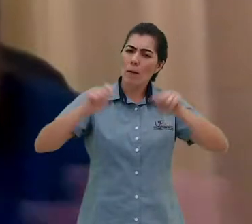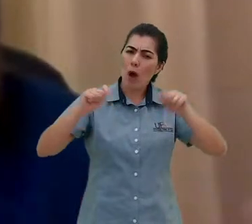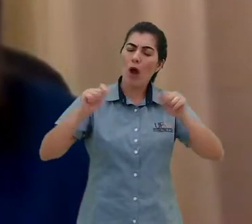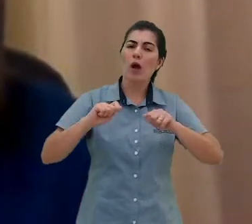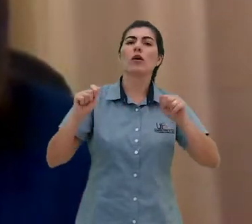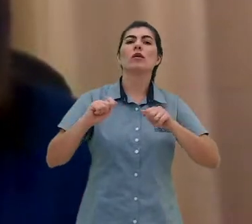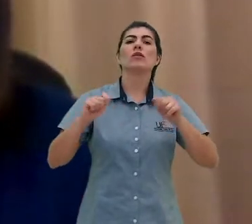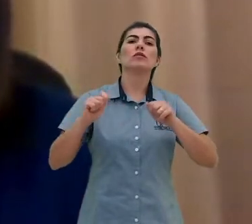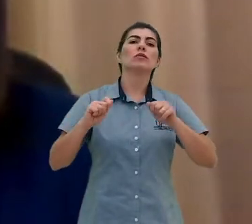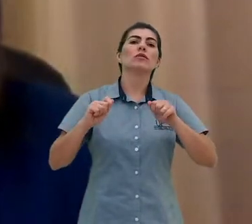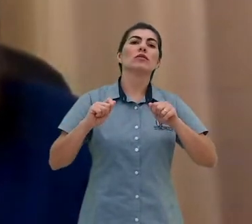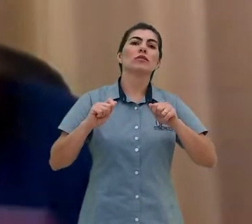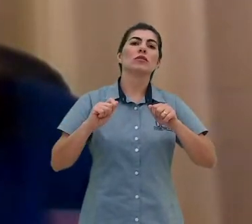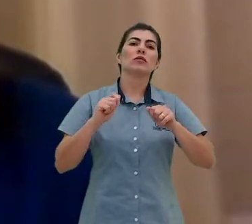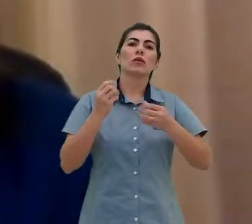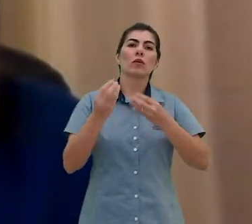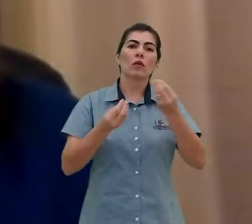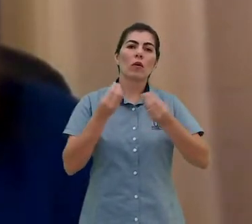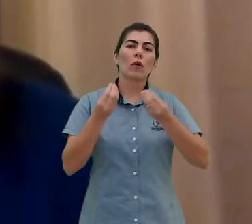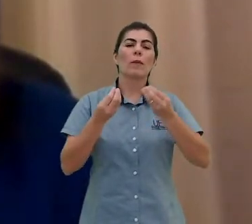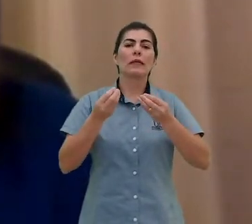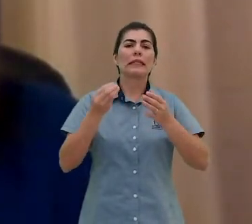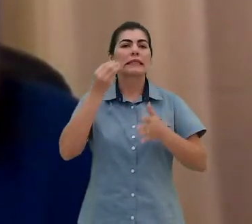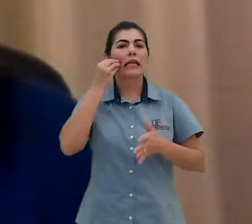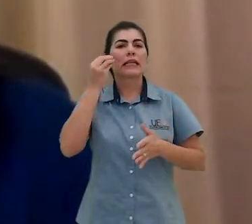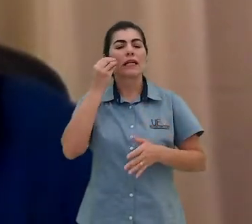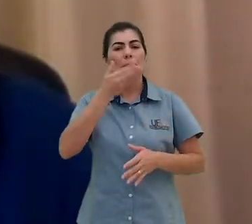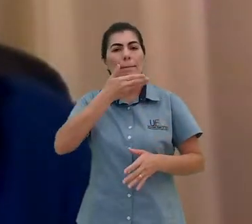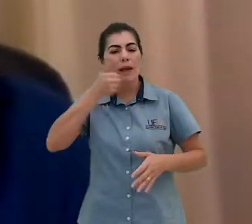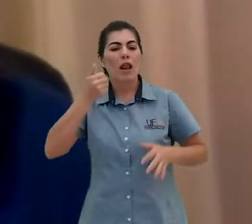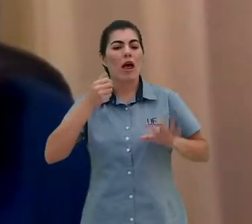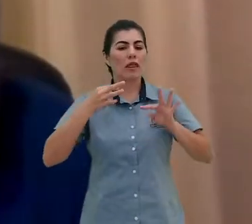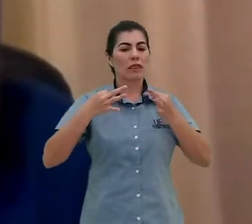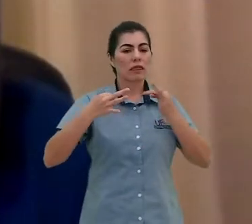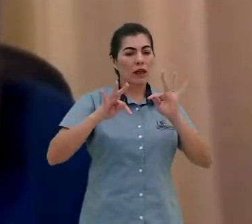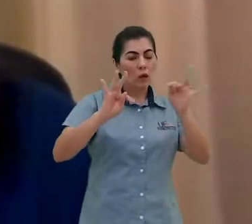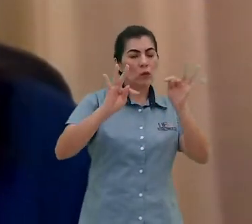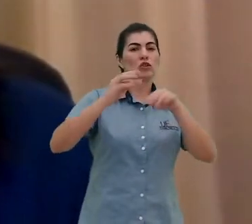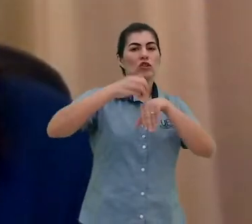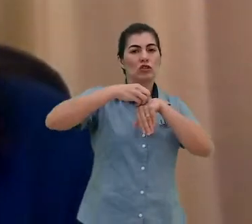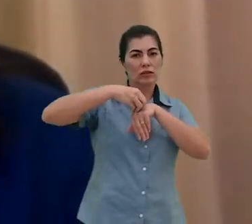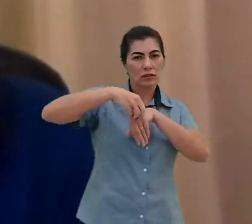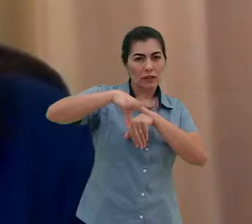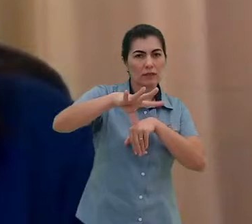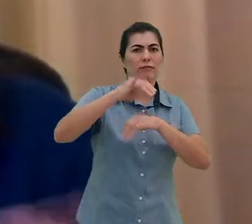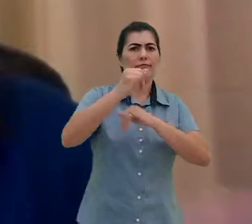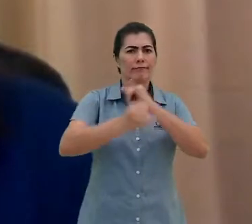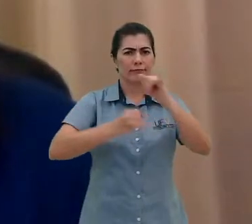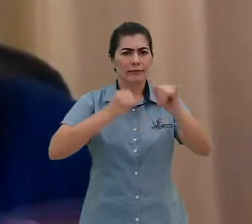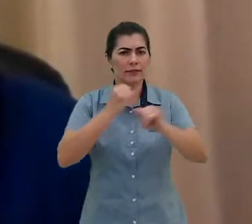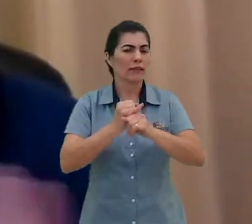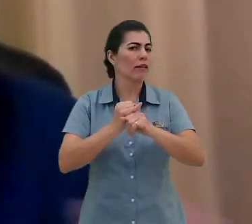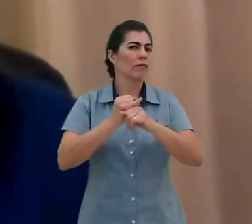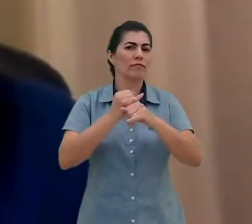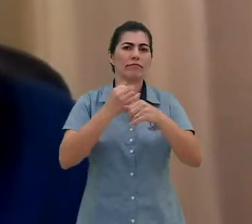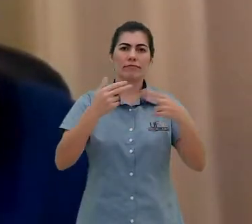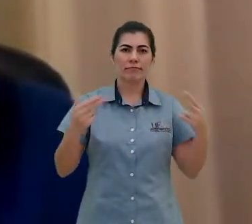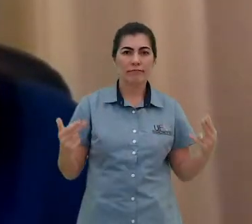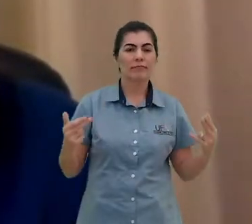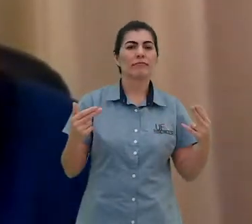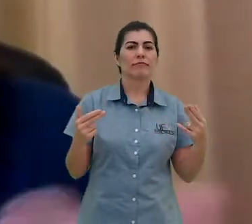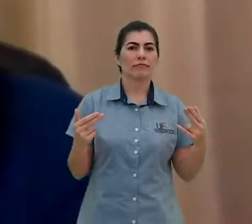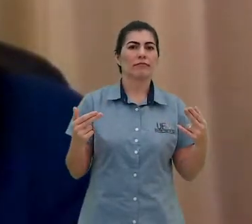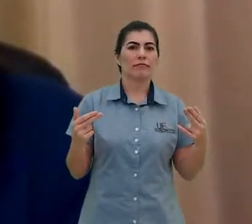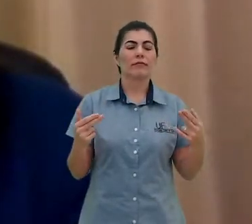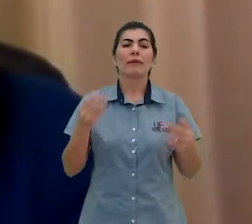nos bastidores, tentando melhorar tecnologias de transmissão, por exemplo, né? Outras questões de bastidor